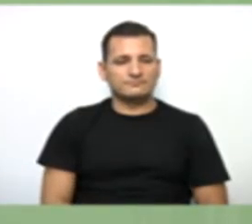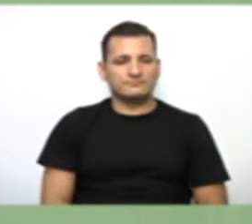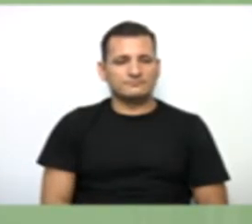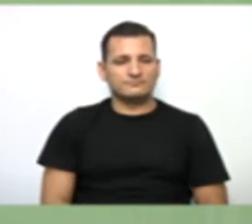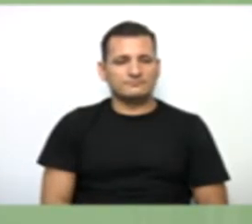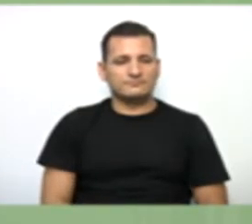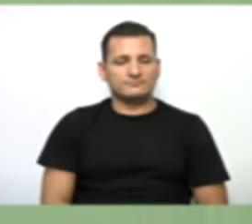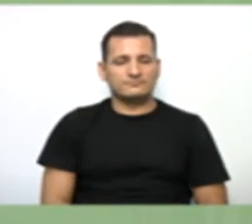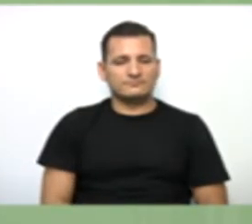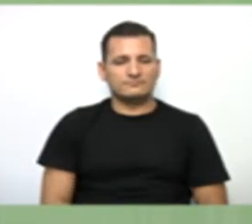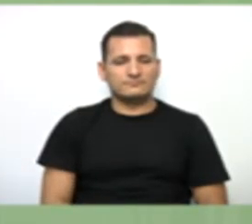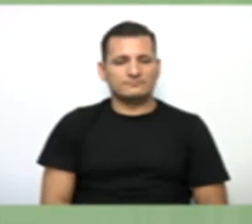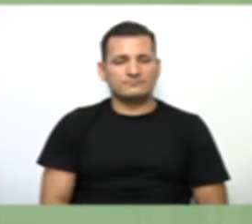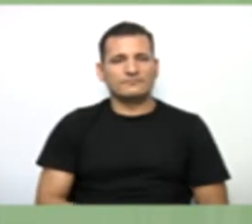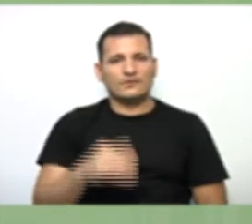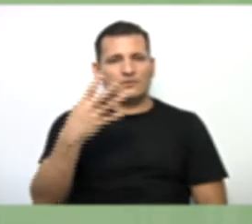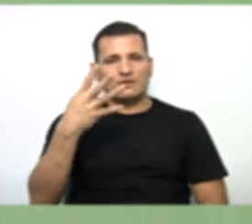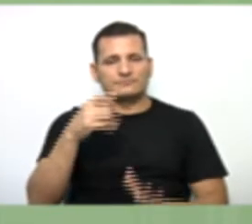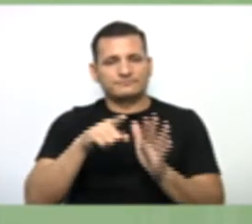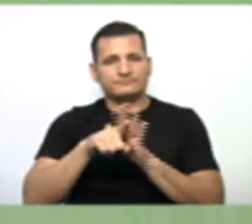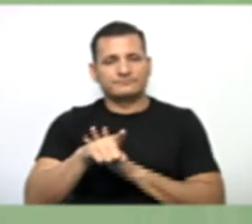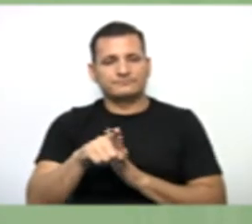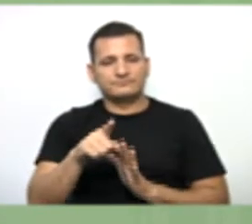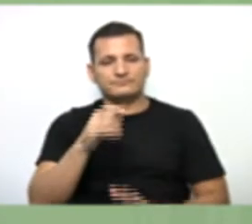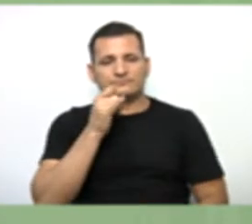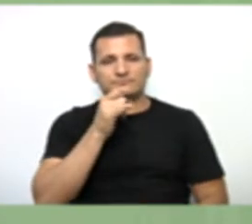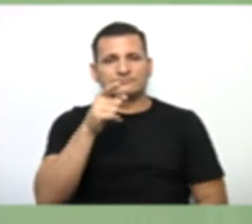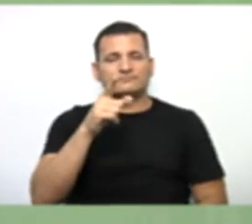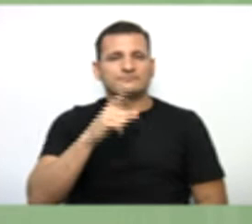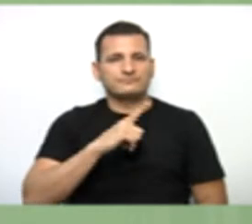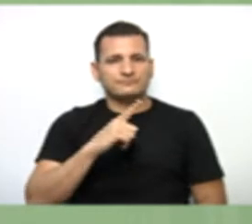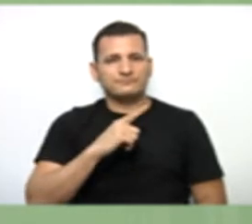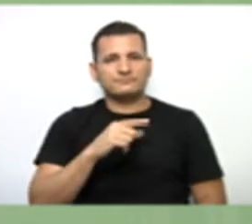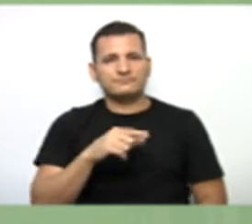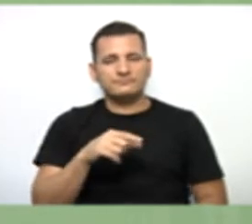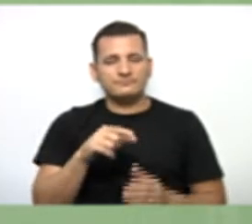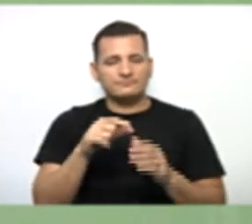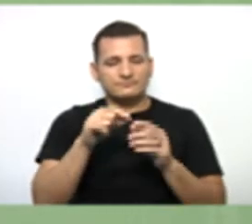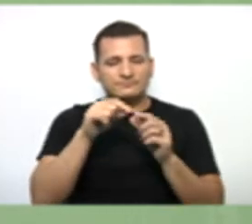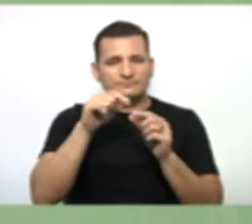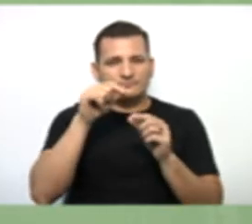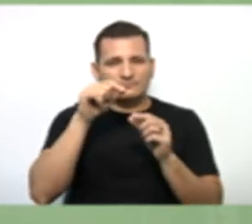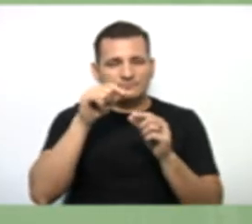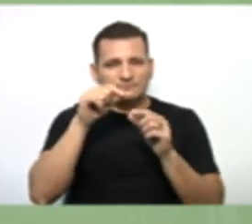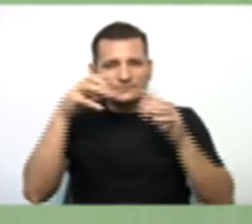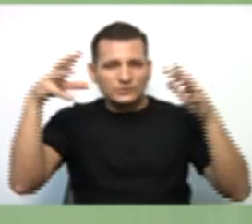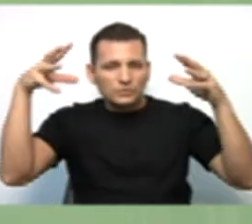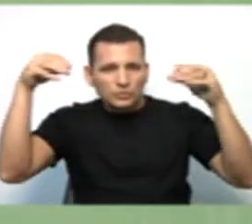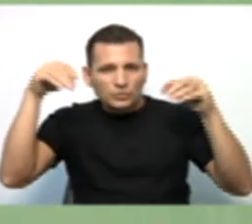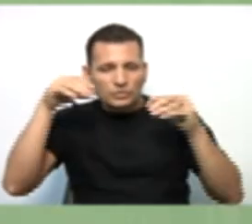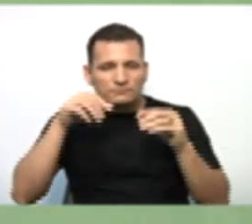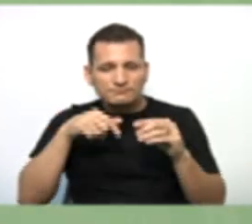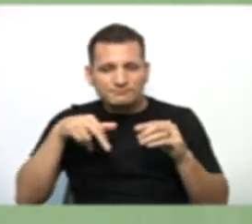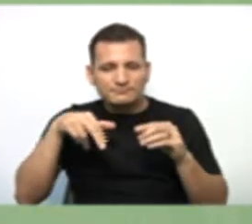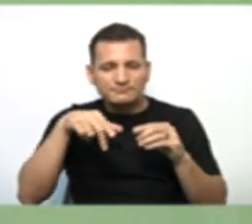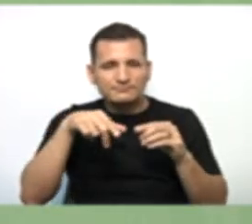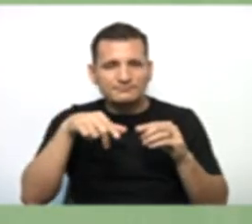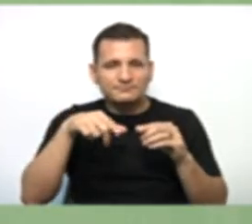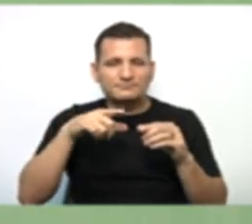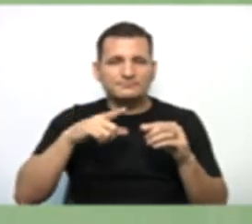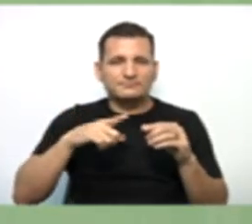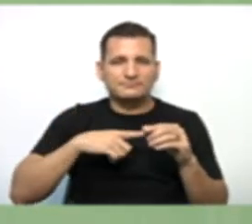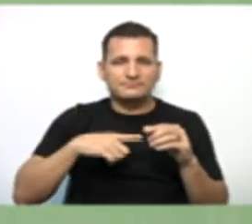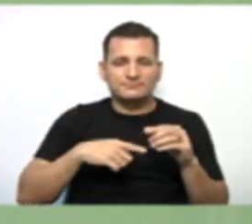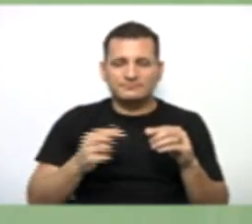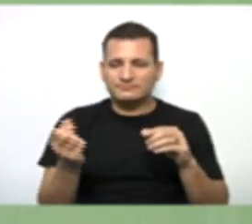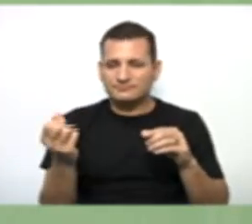Se você tivesse um fósforo na caixa e entrasse num quarto escuro e muito frio, onde houvesse uma